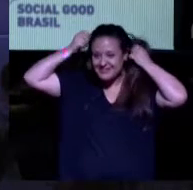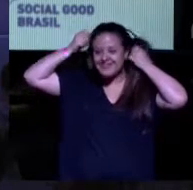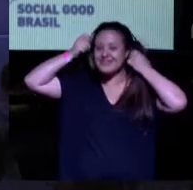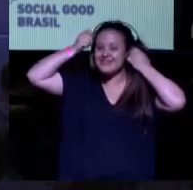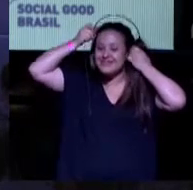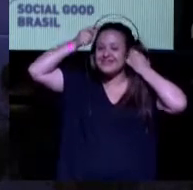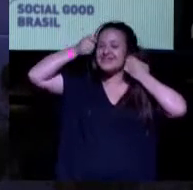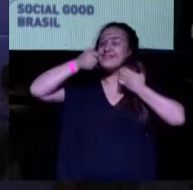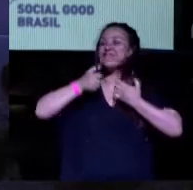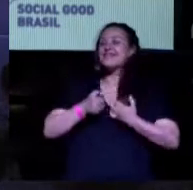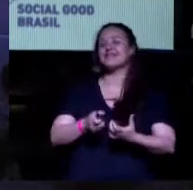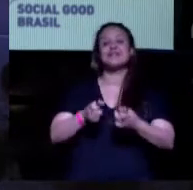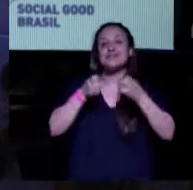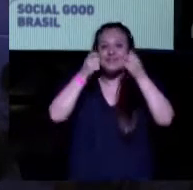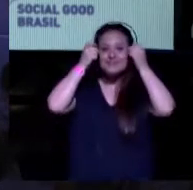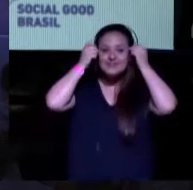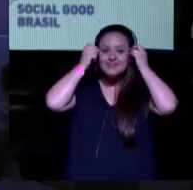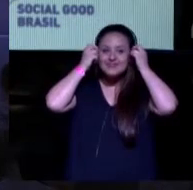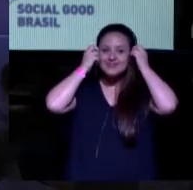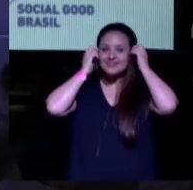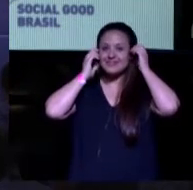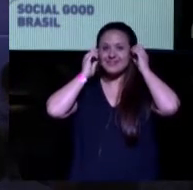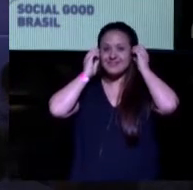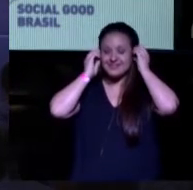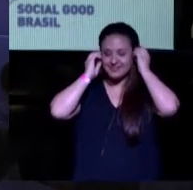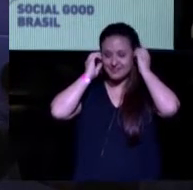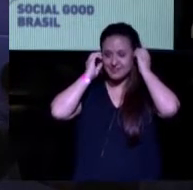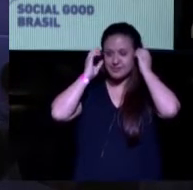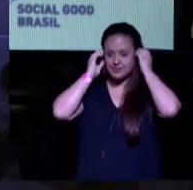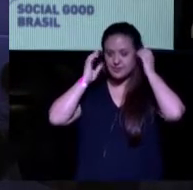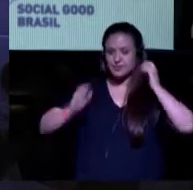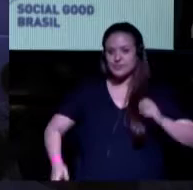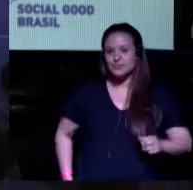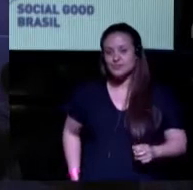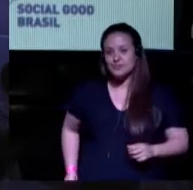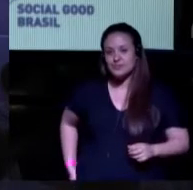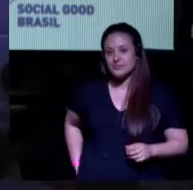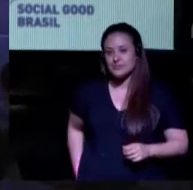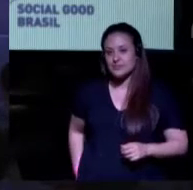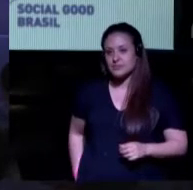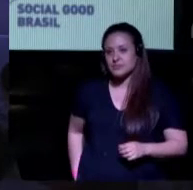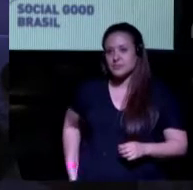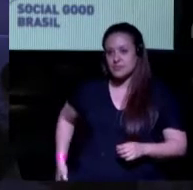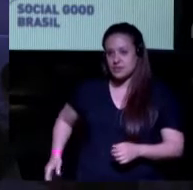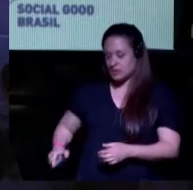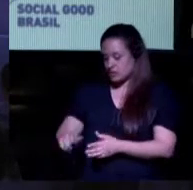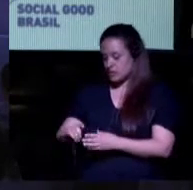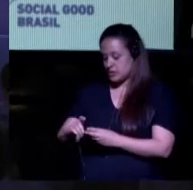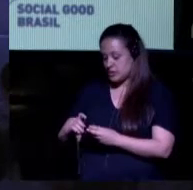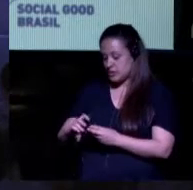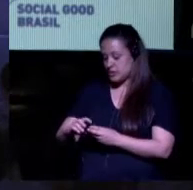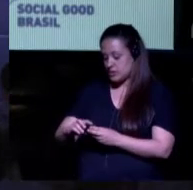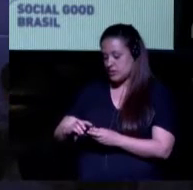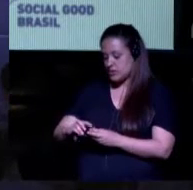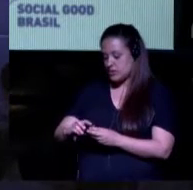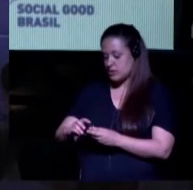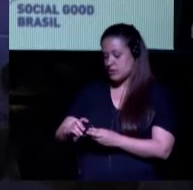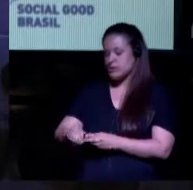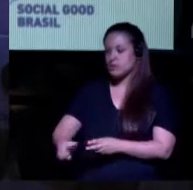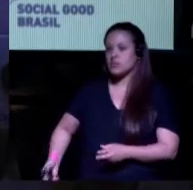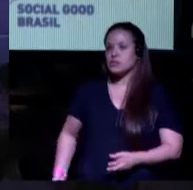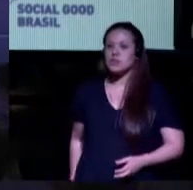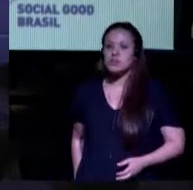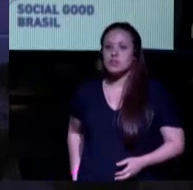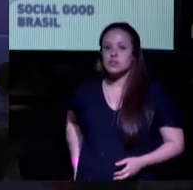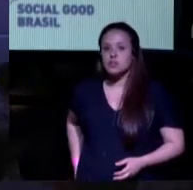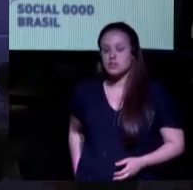sobre a economia de compartilhamento eu comecei a usar o twitter e usar o facebook outras mídias sociais para a a